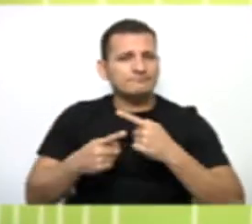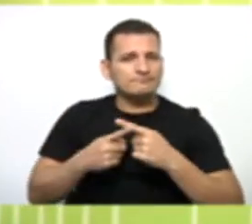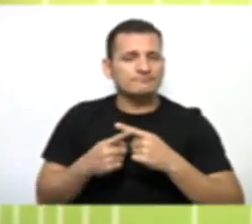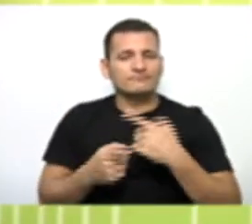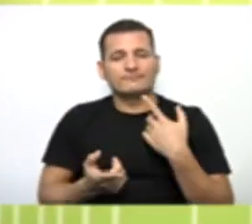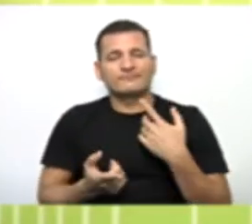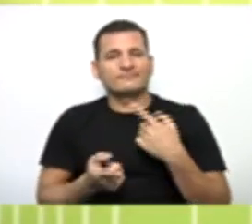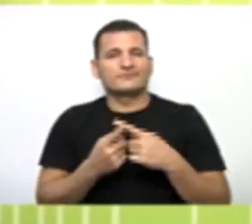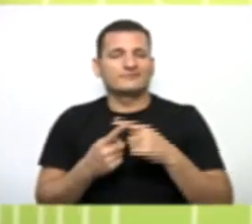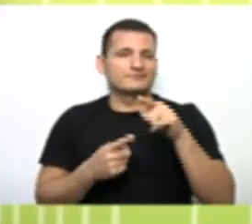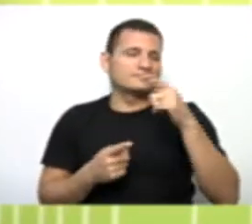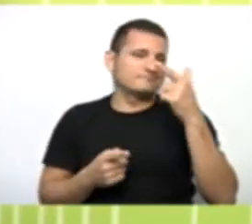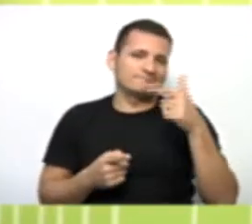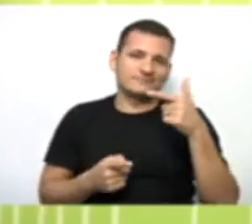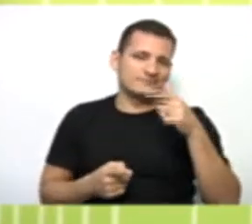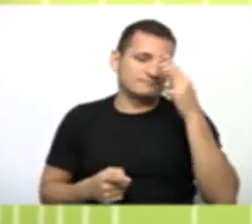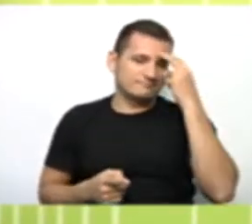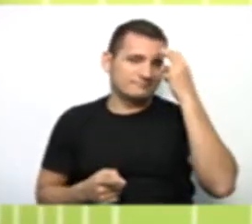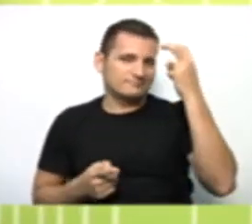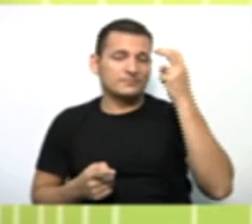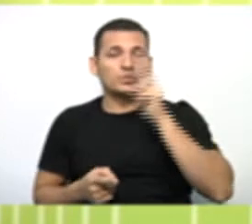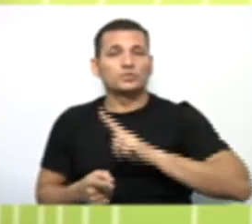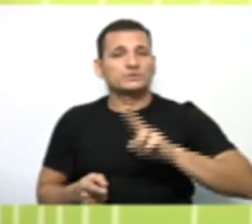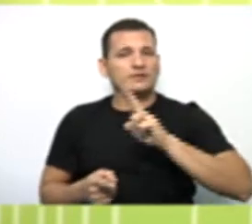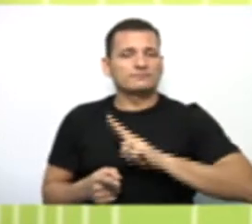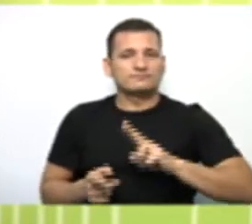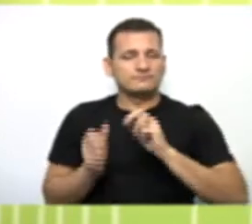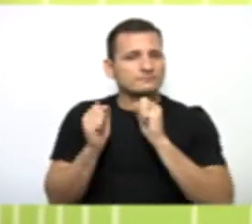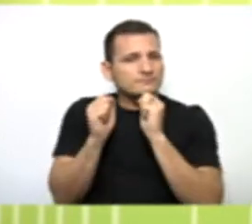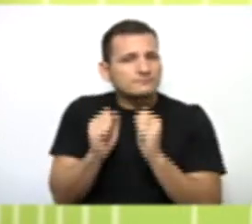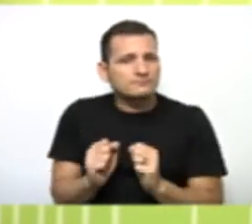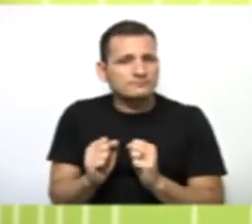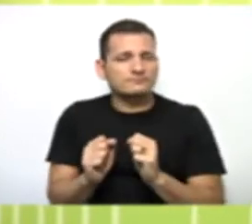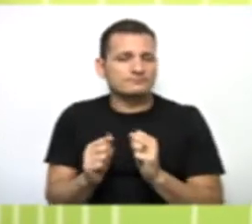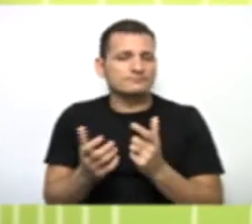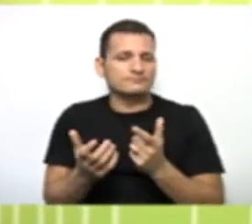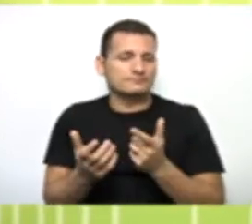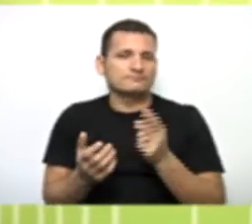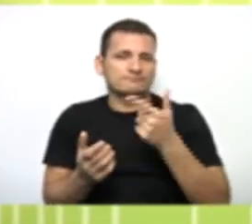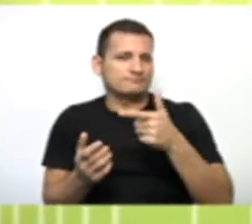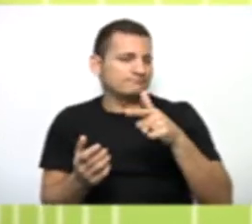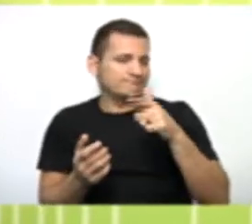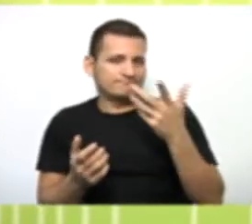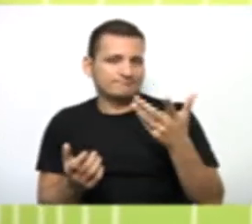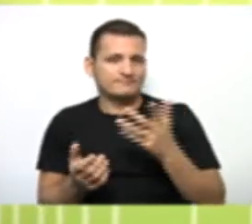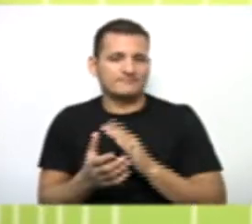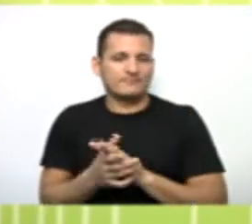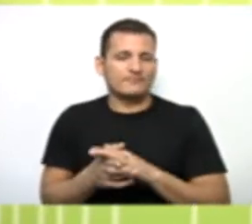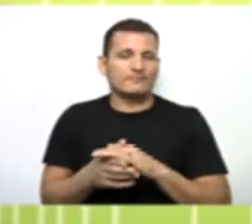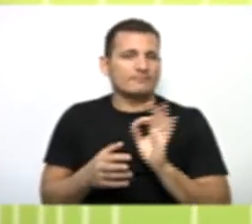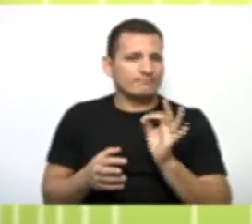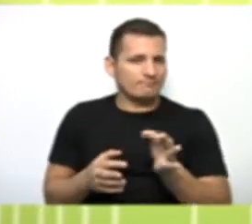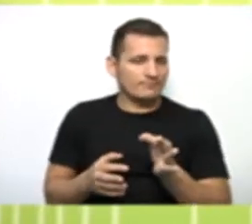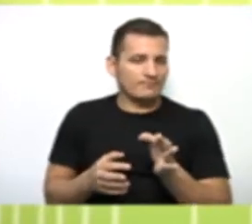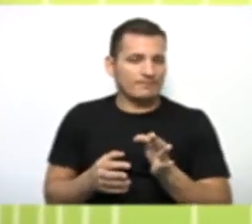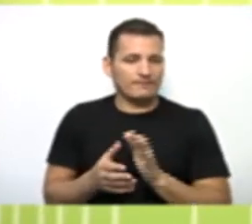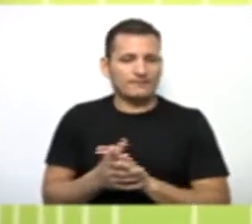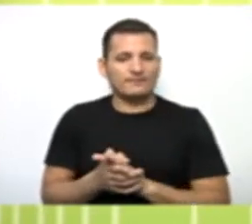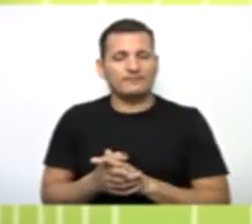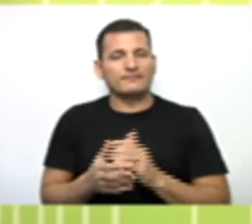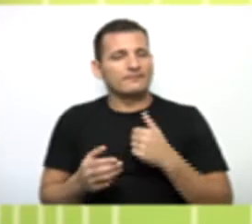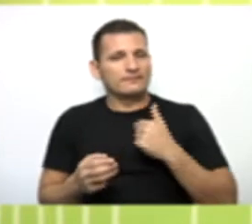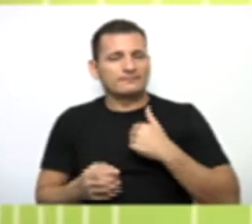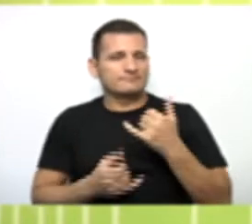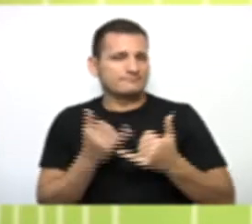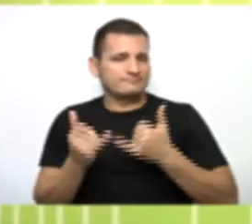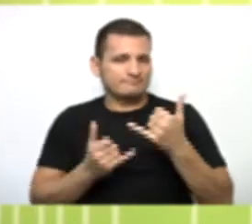Porque não teve sabedoria para usar esse poder. Não teve sabedoria para usar esse poder, tá certo? Eu brinco